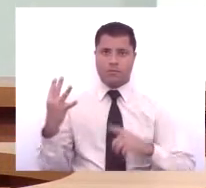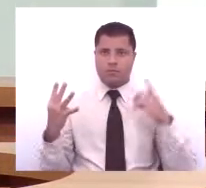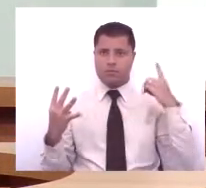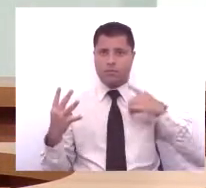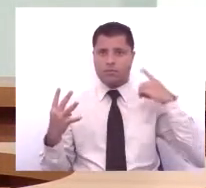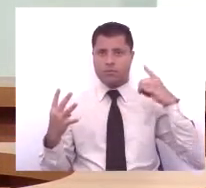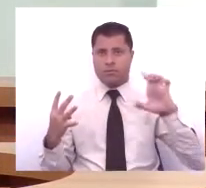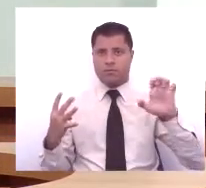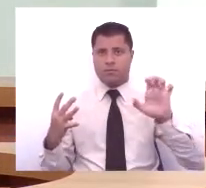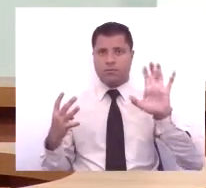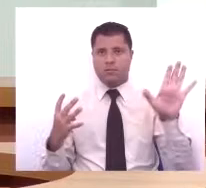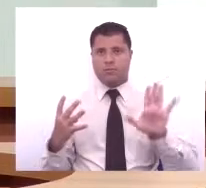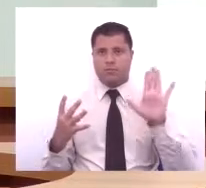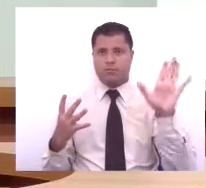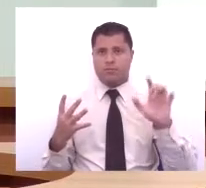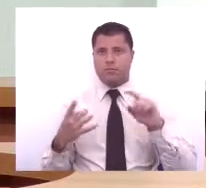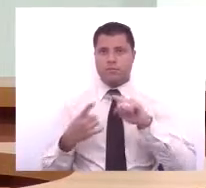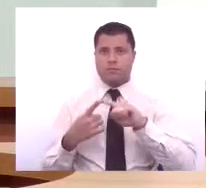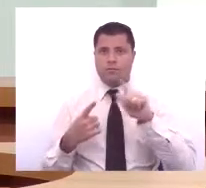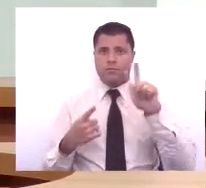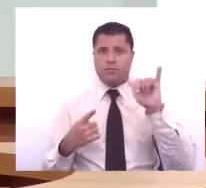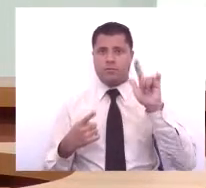estaduais. Gileno,